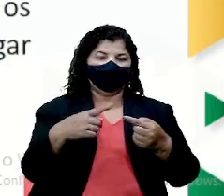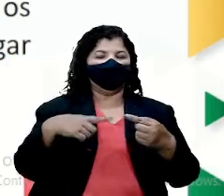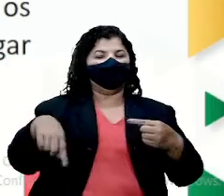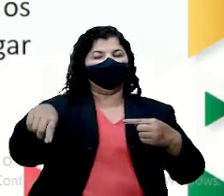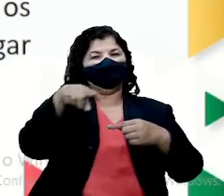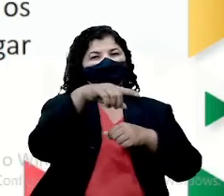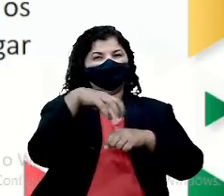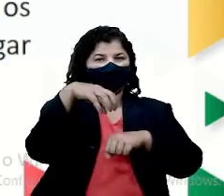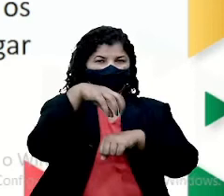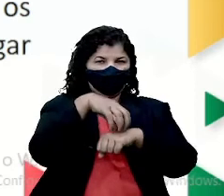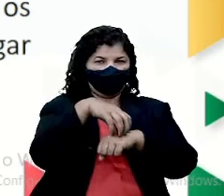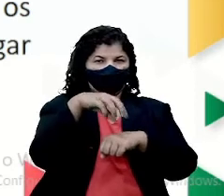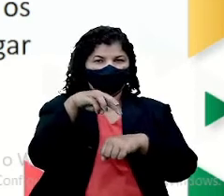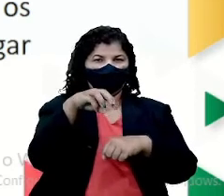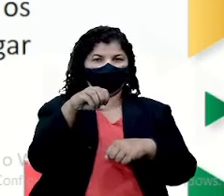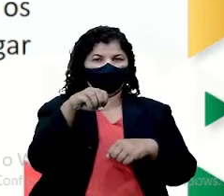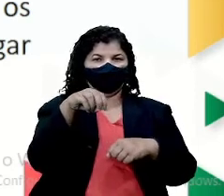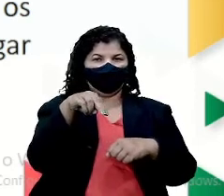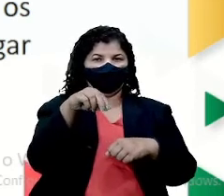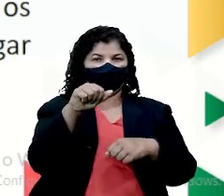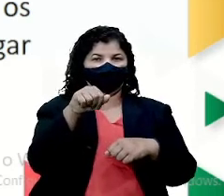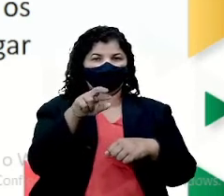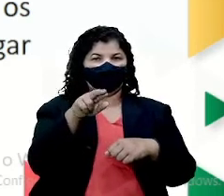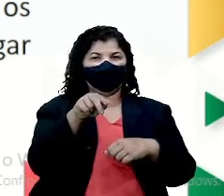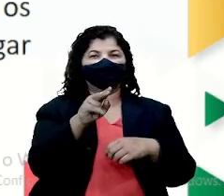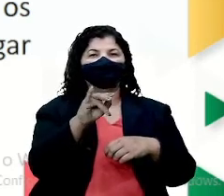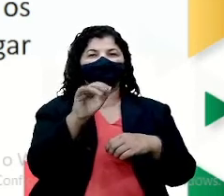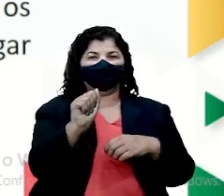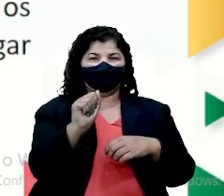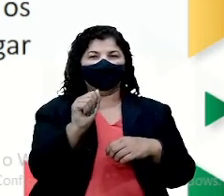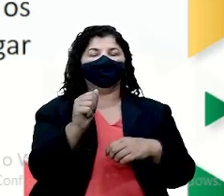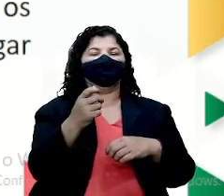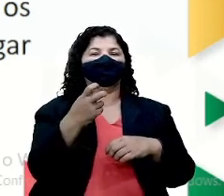monarquias europeias adotaram o absolutismo.